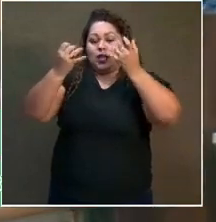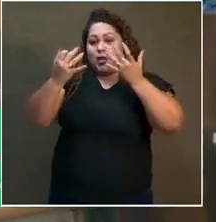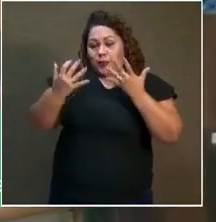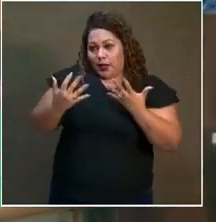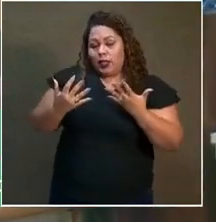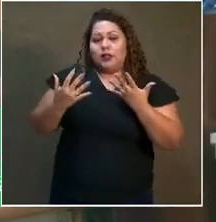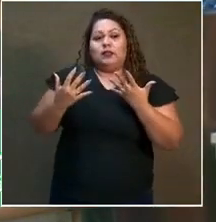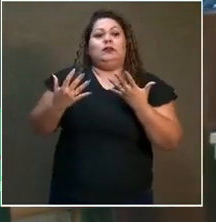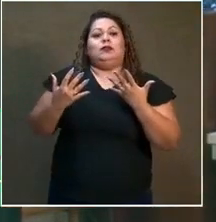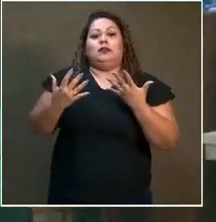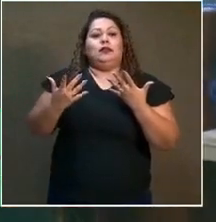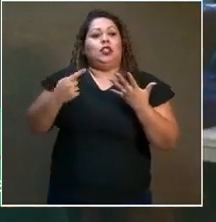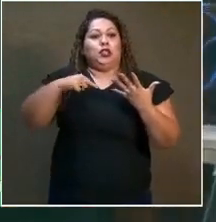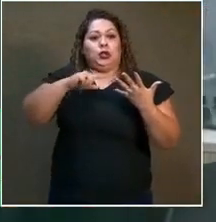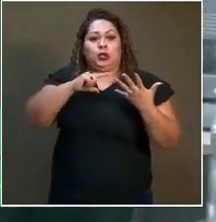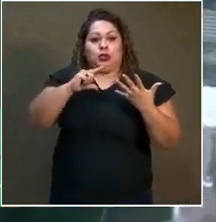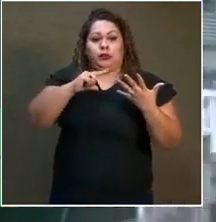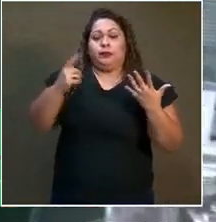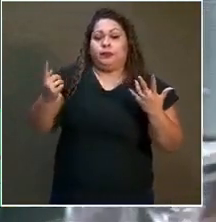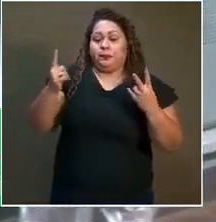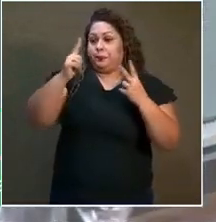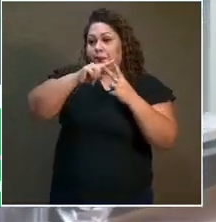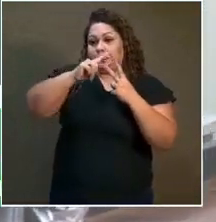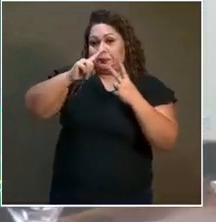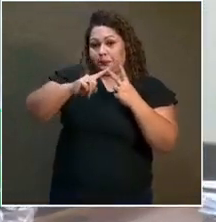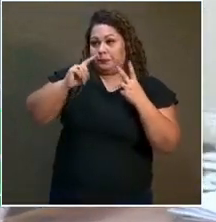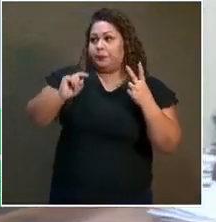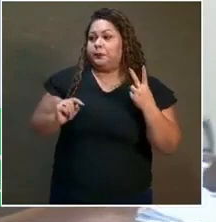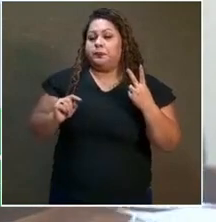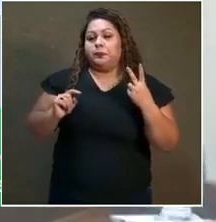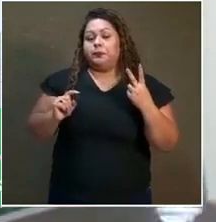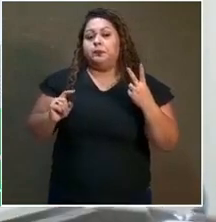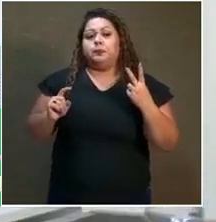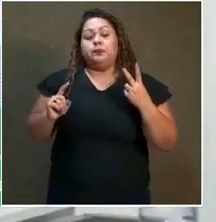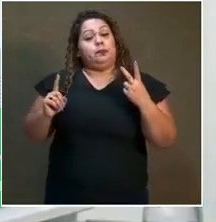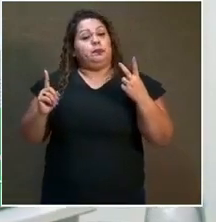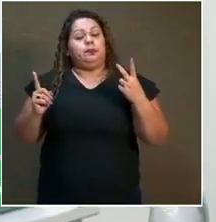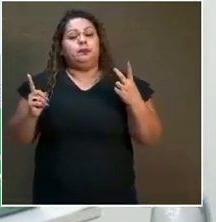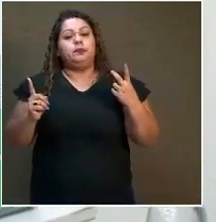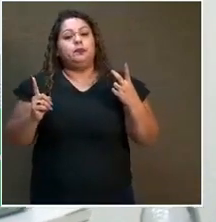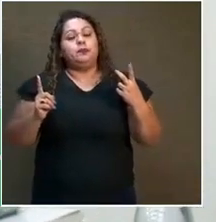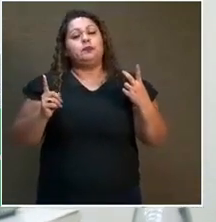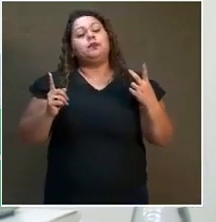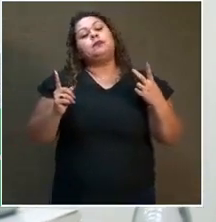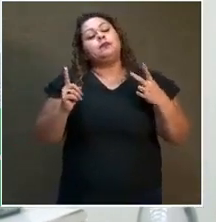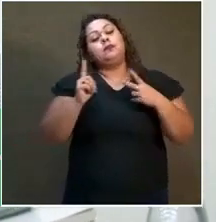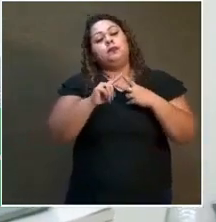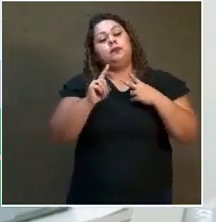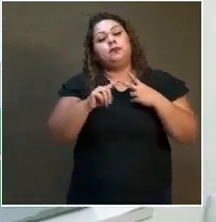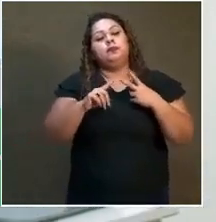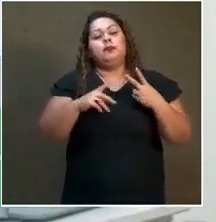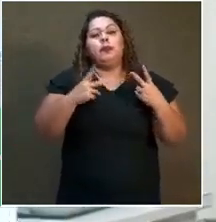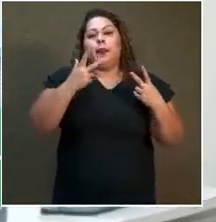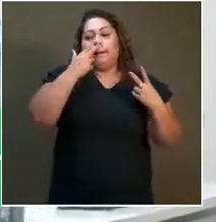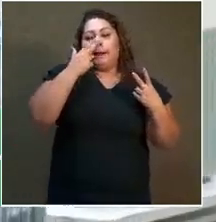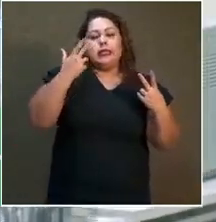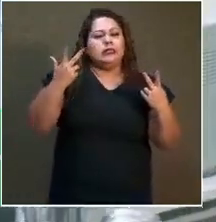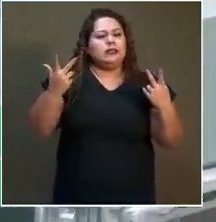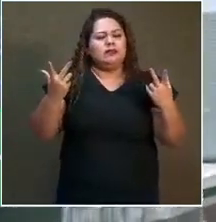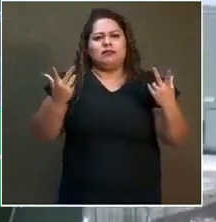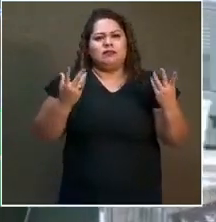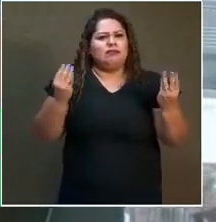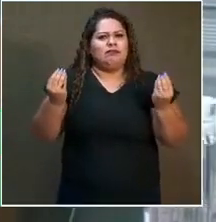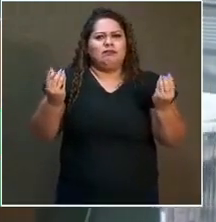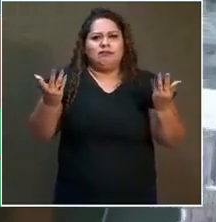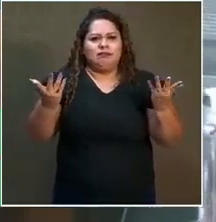límbico, nós temos duas amígdalas, que são pequenas, como se fossem duas amêndoas,